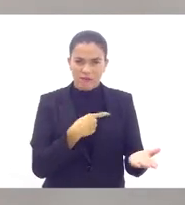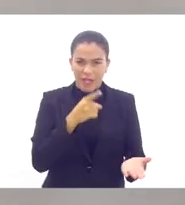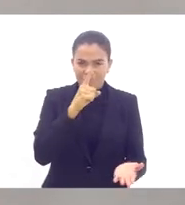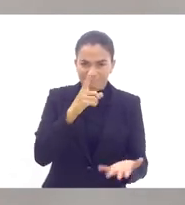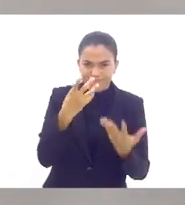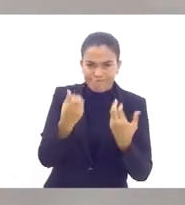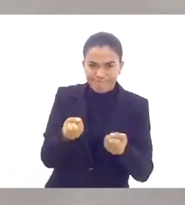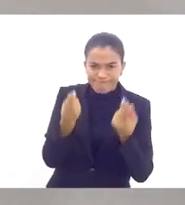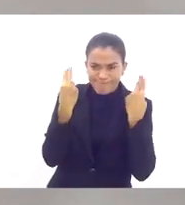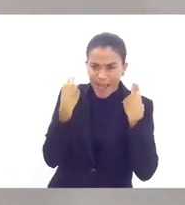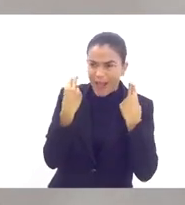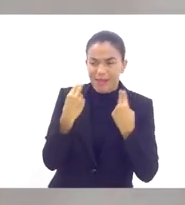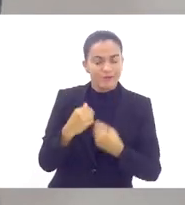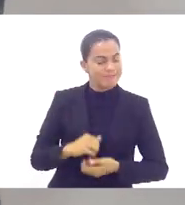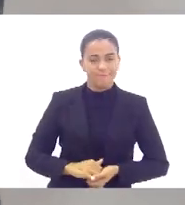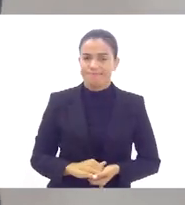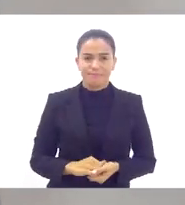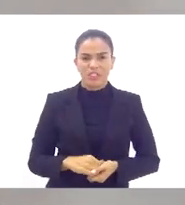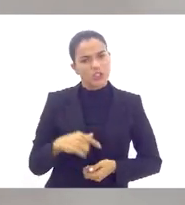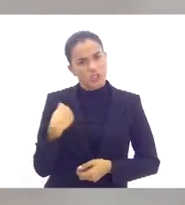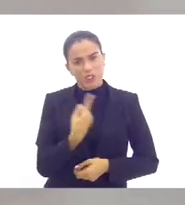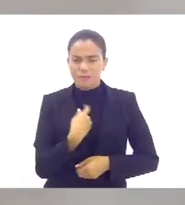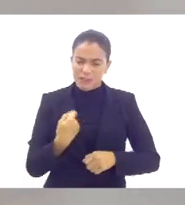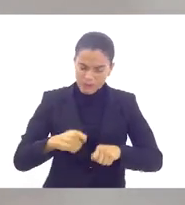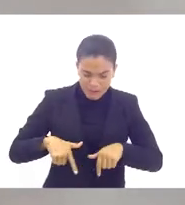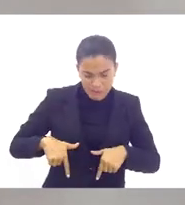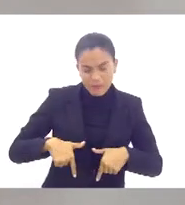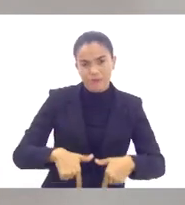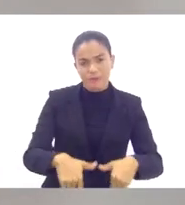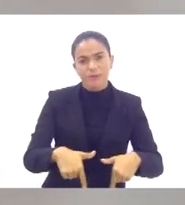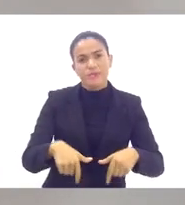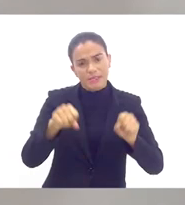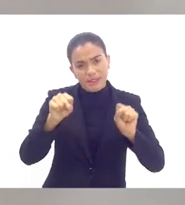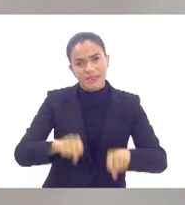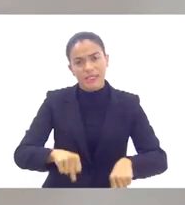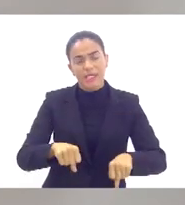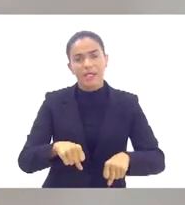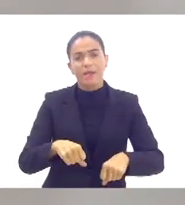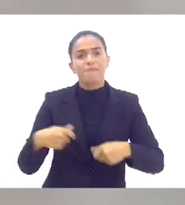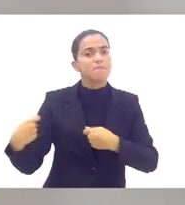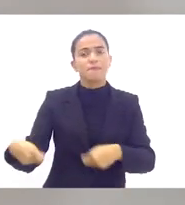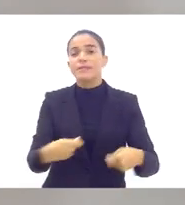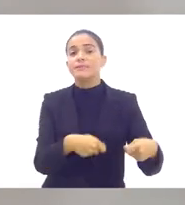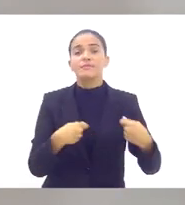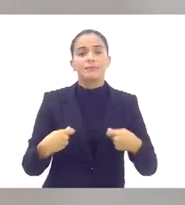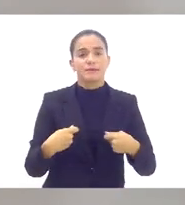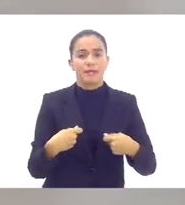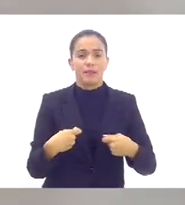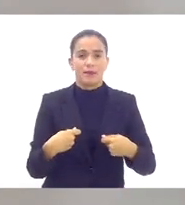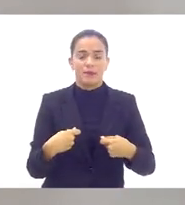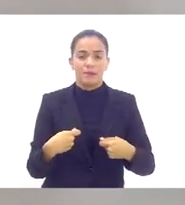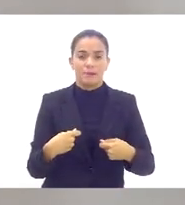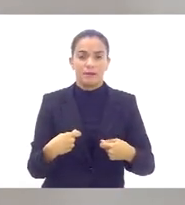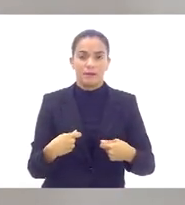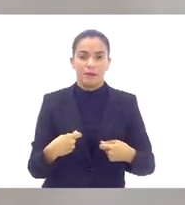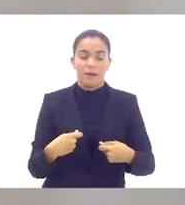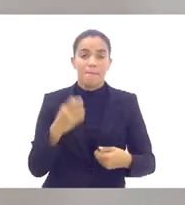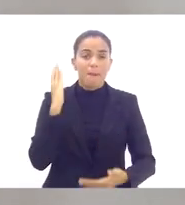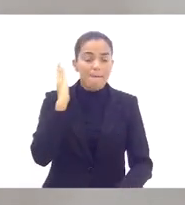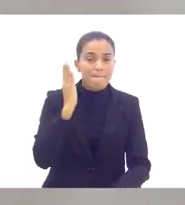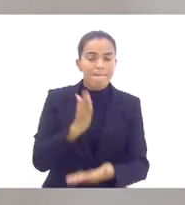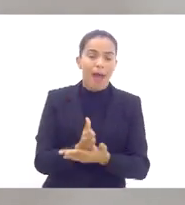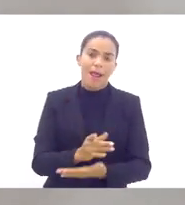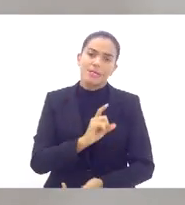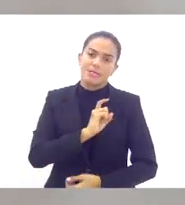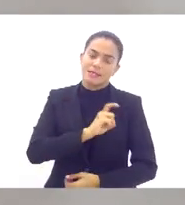nunca. Nós temos que ir para cima, temos que ir para dentro e fazer o que for necessário para que pare essa